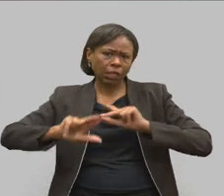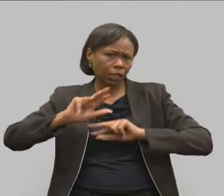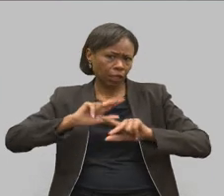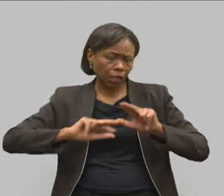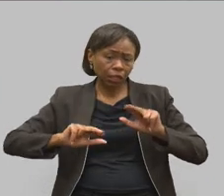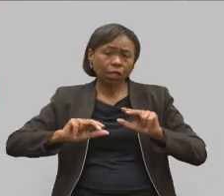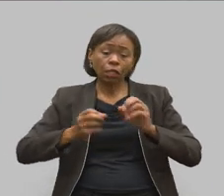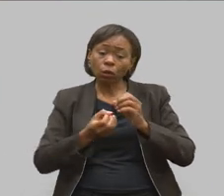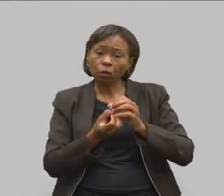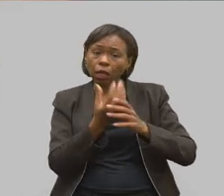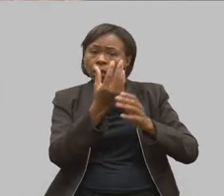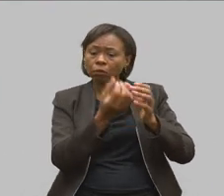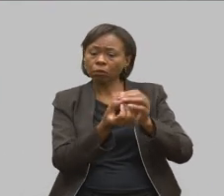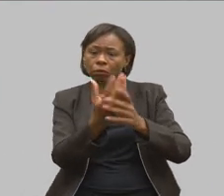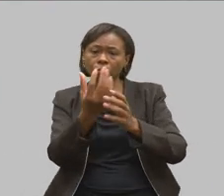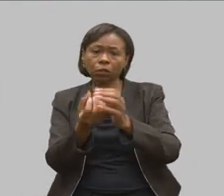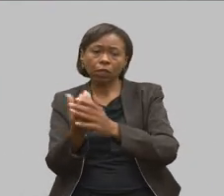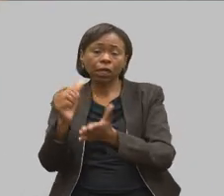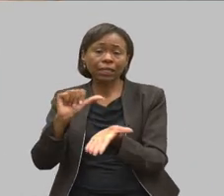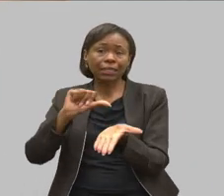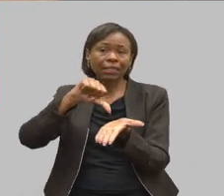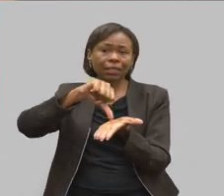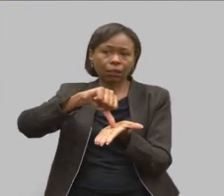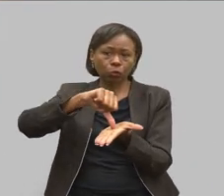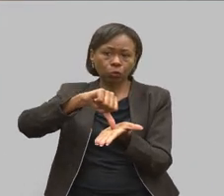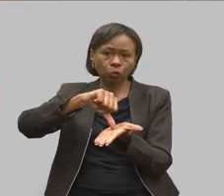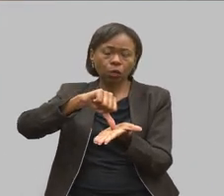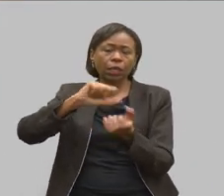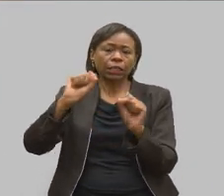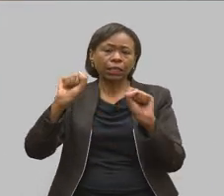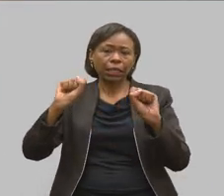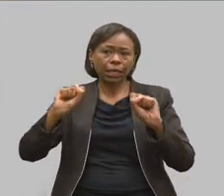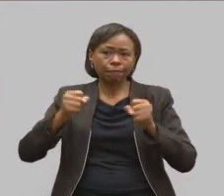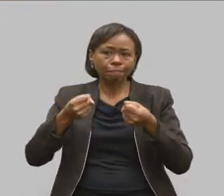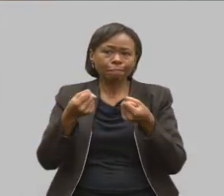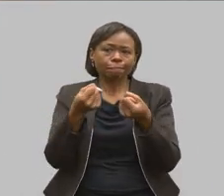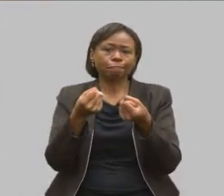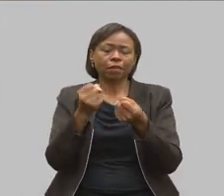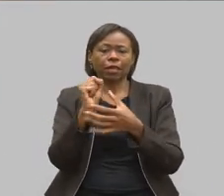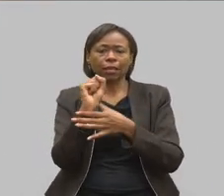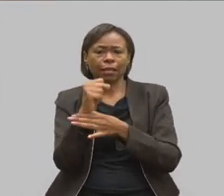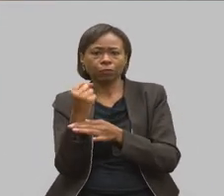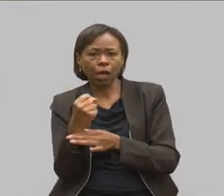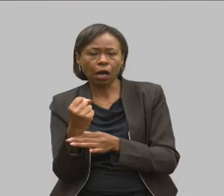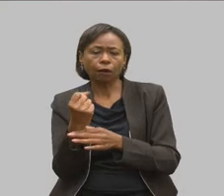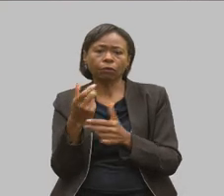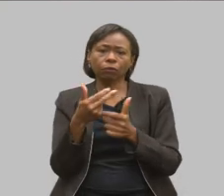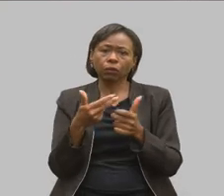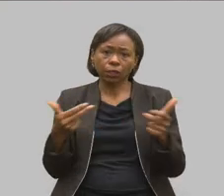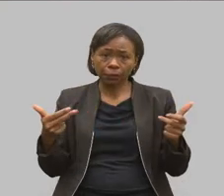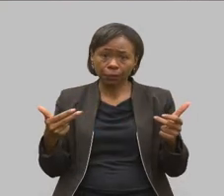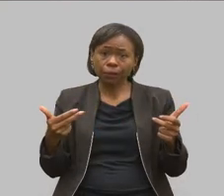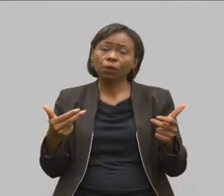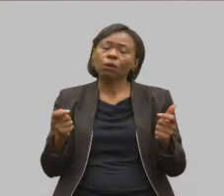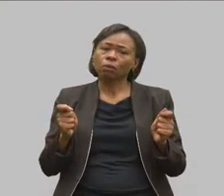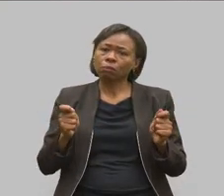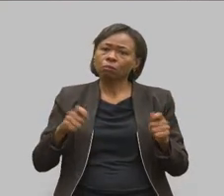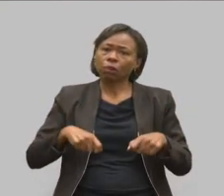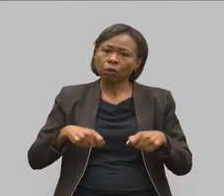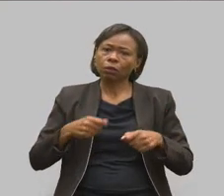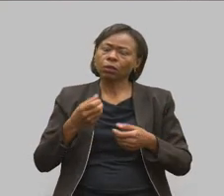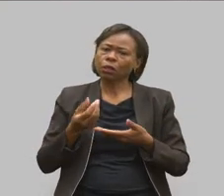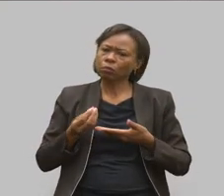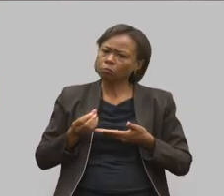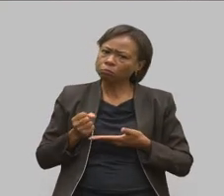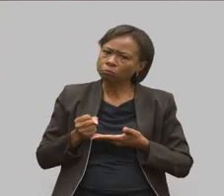de reabilitação que a gente vai eh eh oportunizar de maneira bem